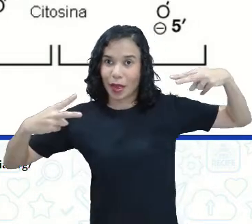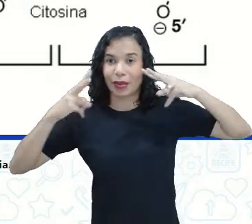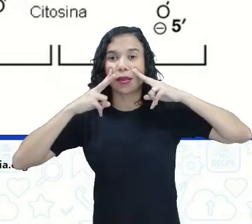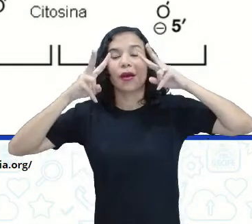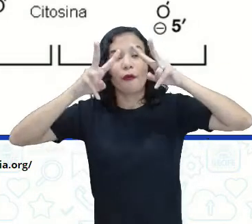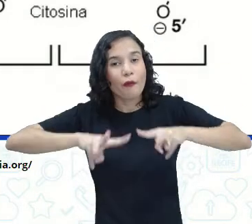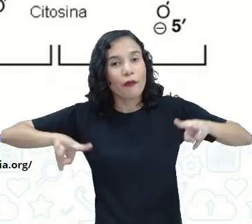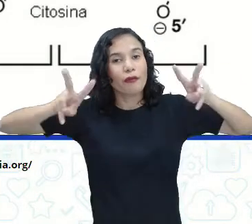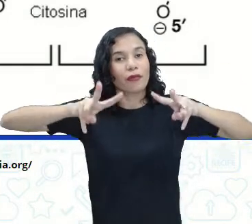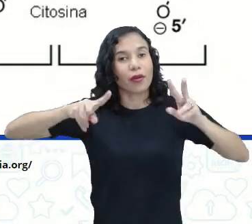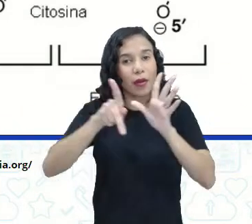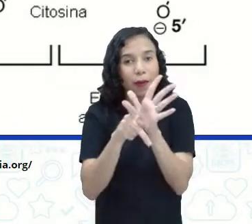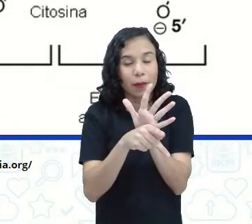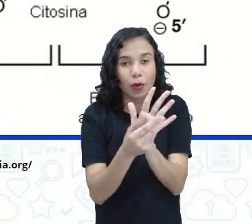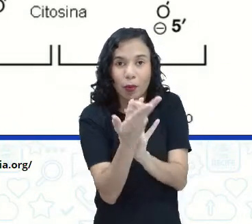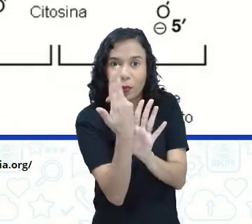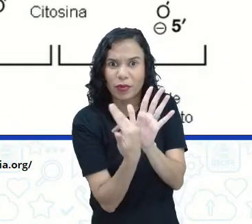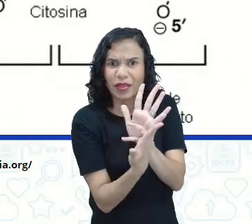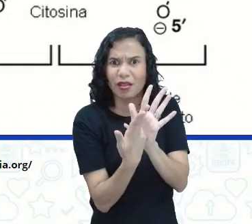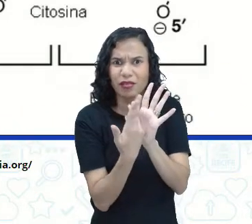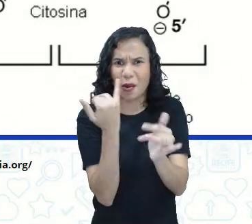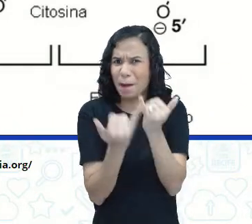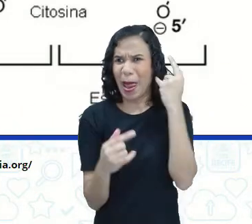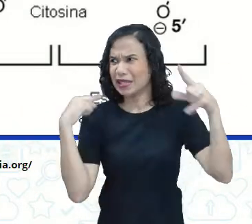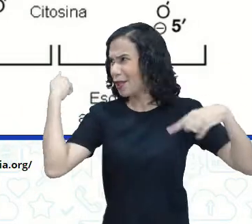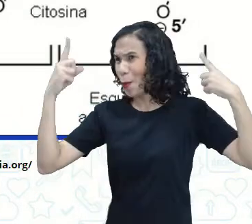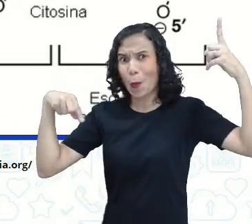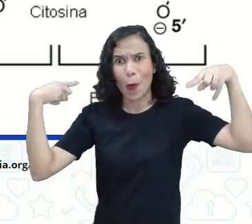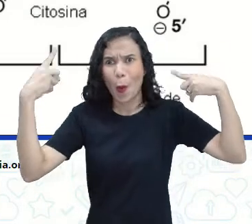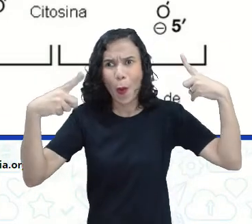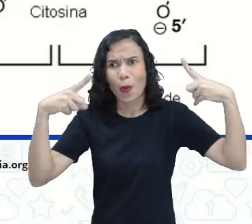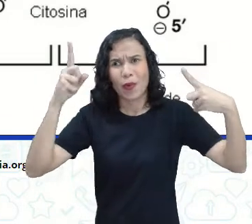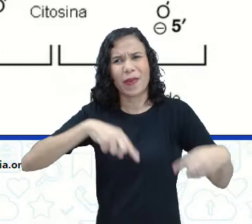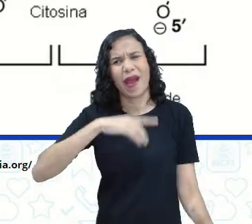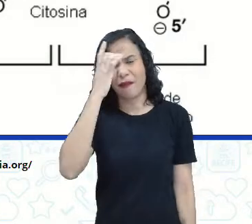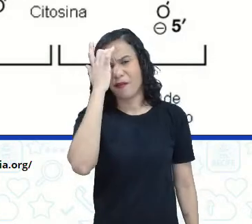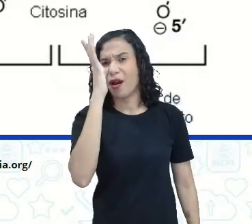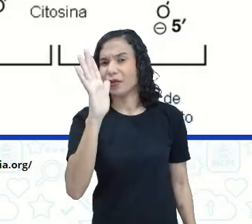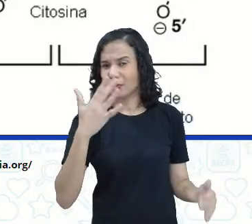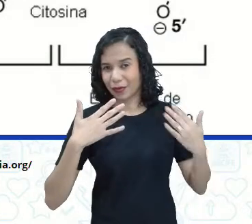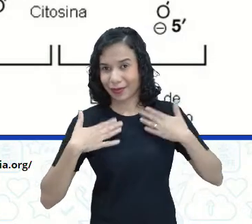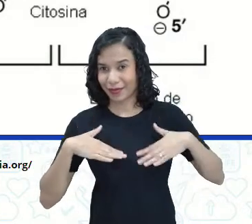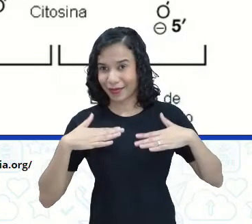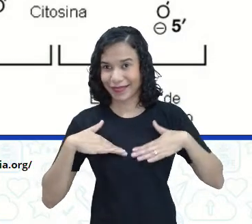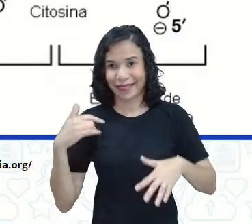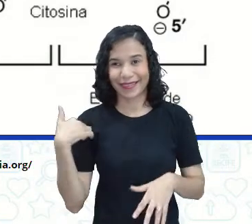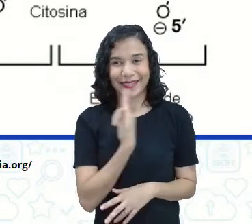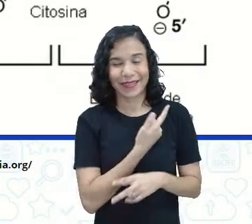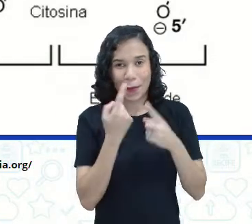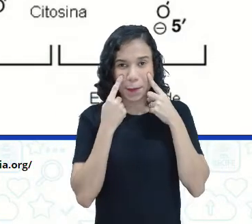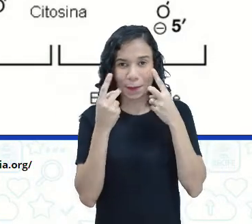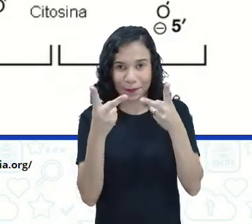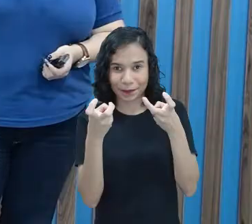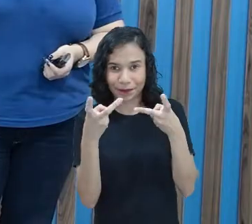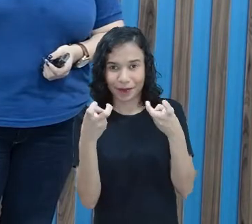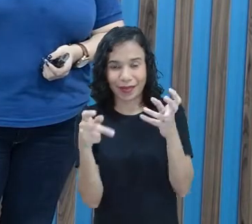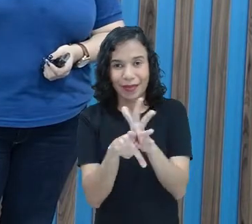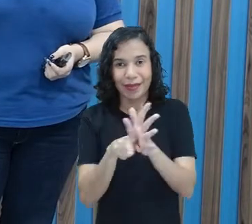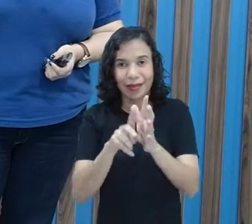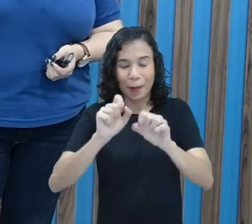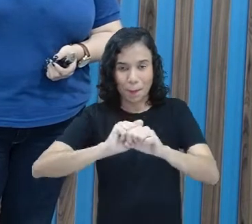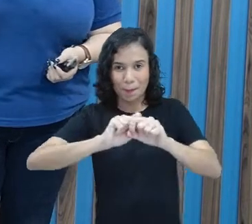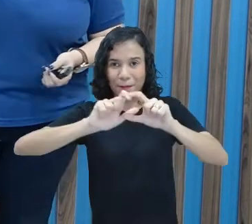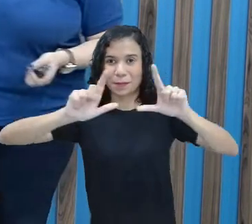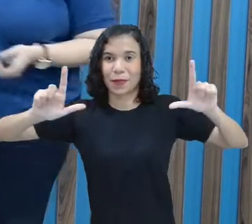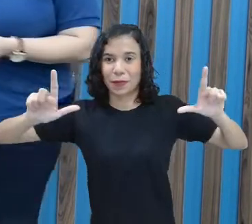aí nesses desenhos loucos, né? Mas esse desenho aí é muito fácil, tá? Vamos ver. Mostra aqui, bota aqui pra mim,